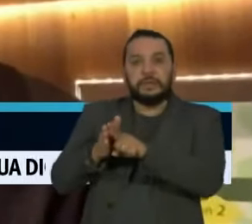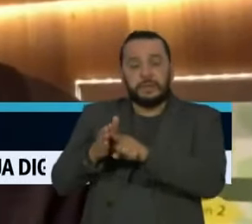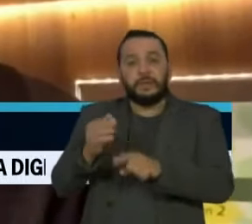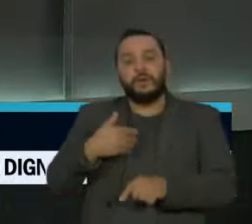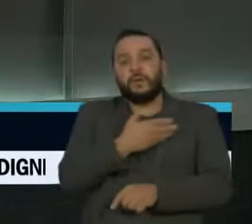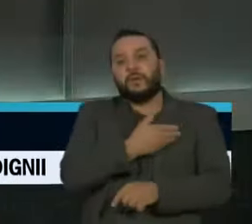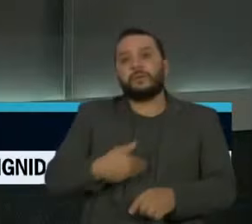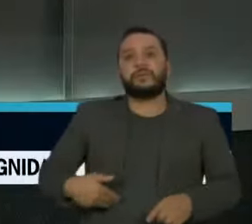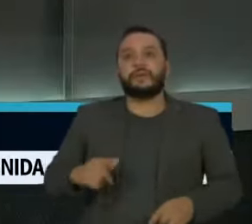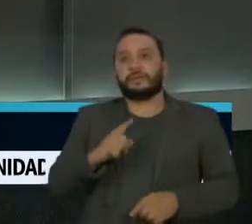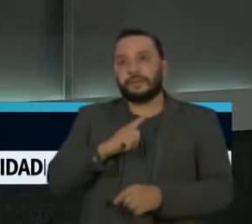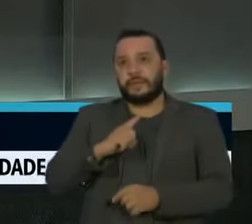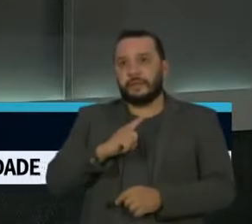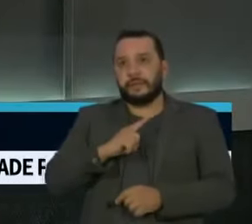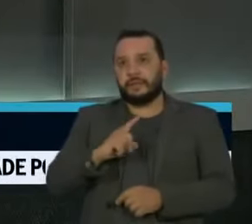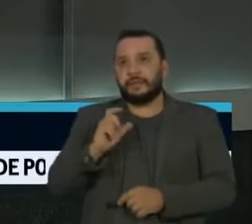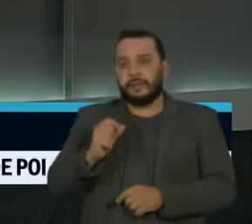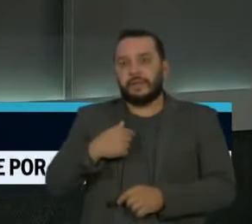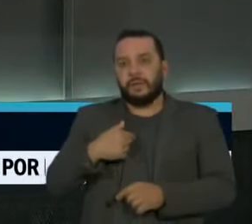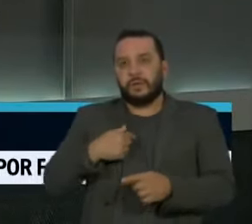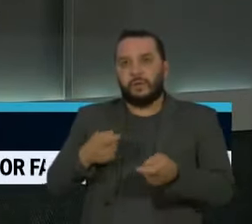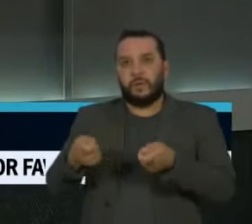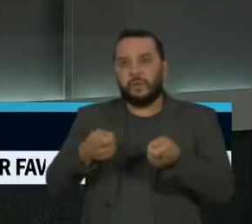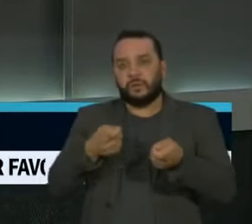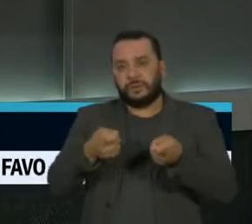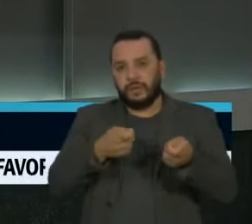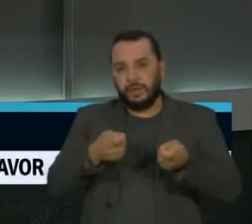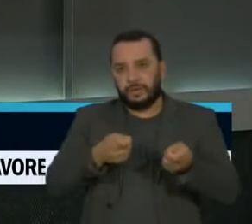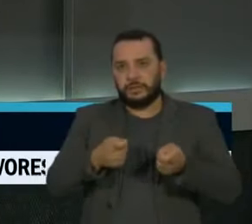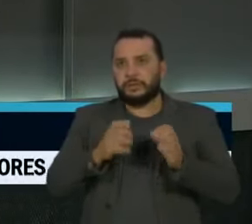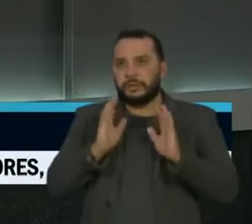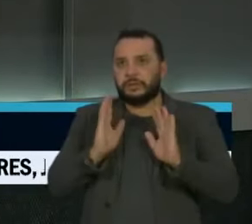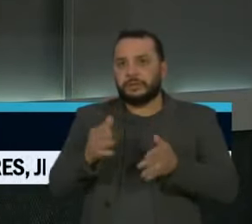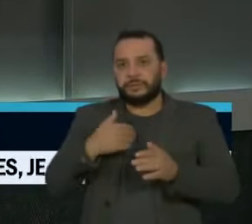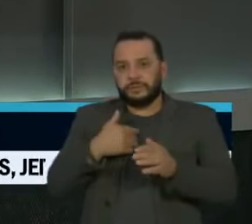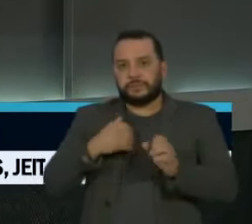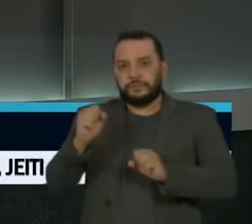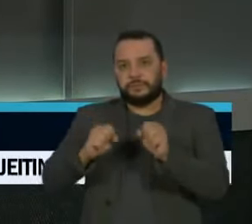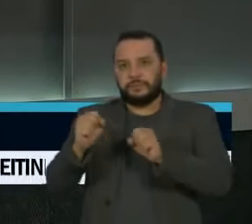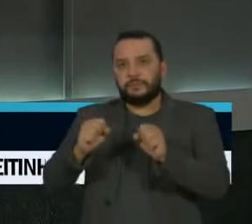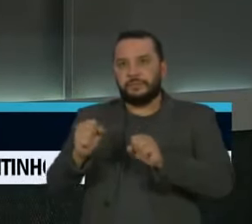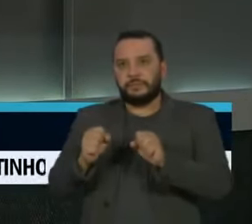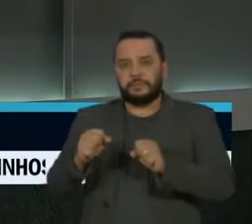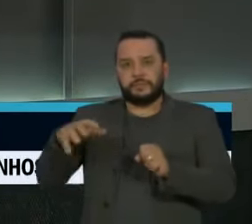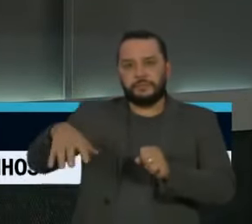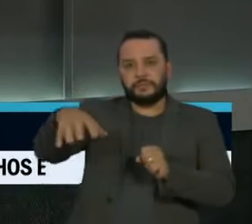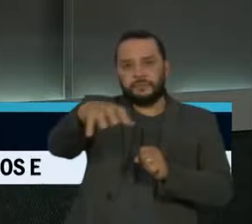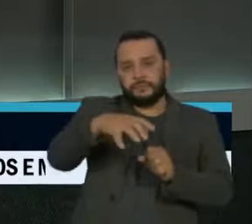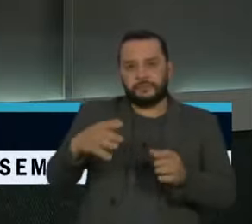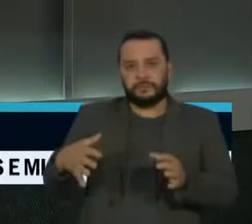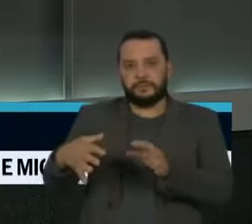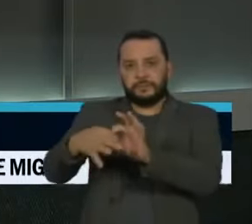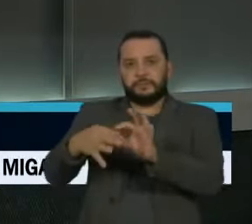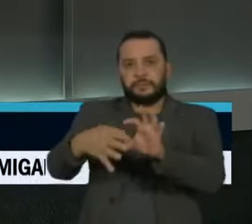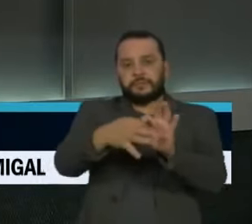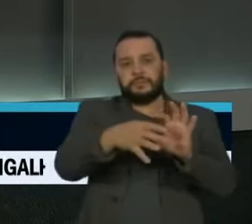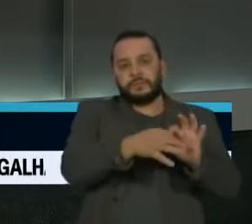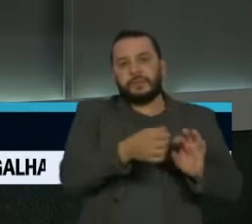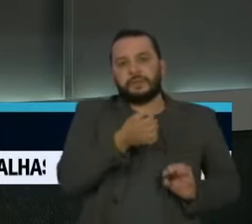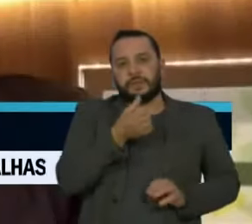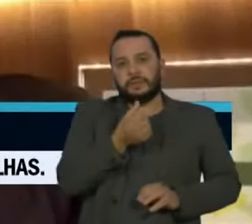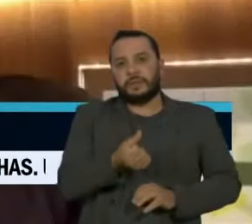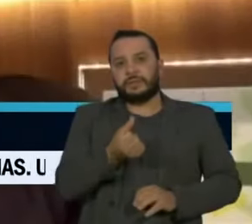que o governo era controlador. Suas subsidiárias, coligadas e simples participação,